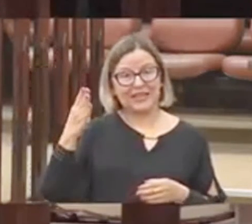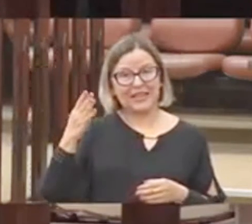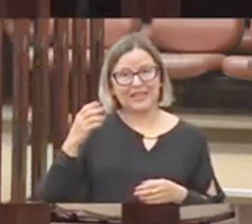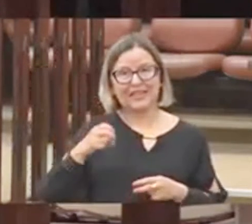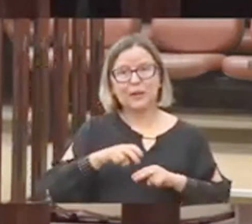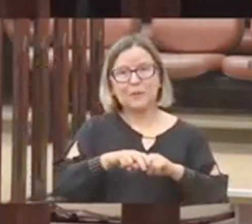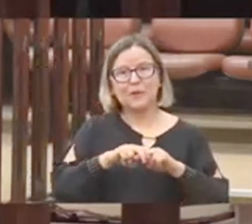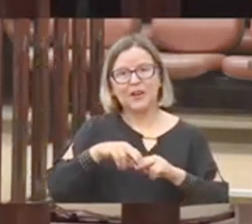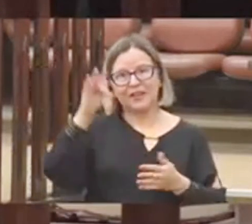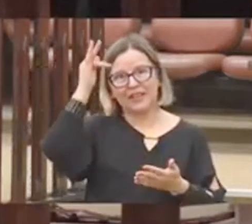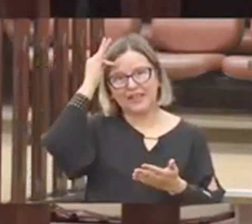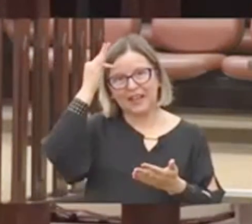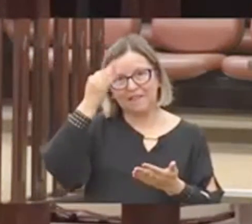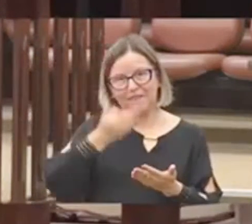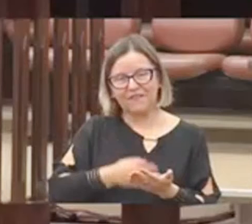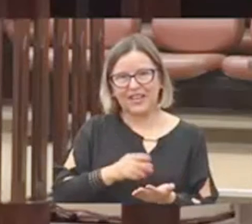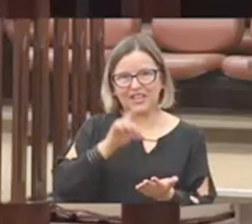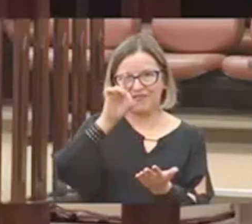genuína.